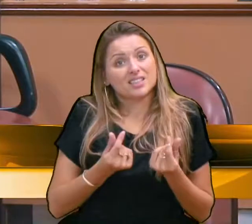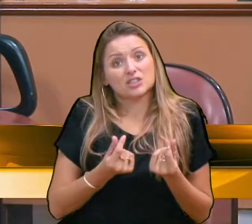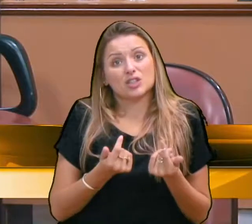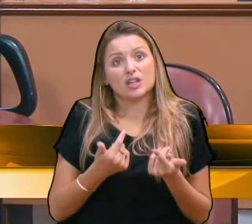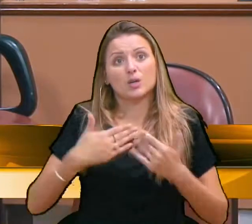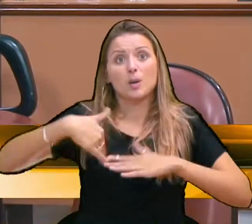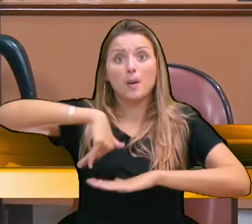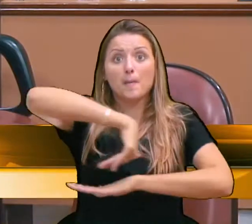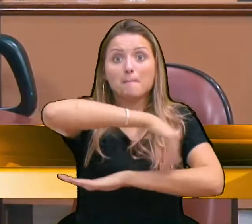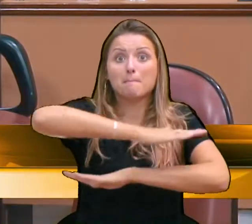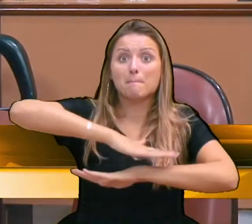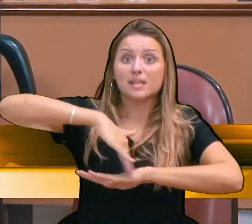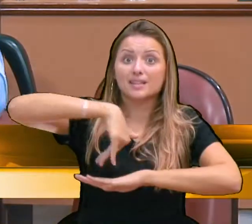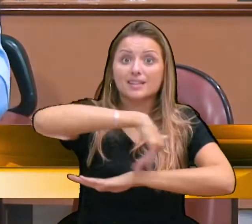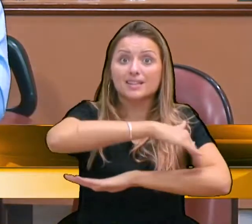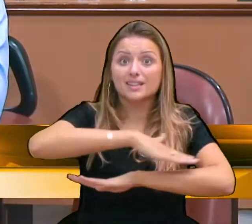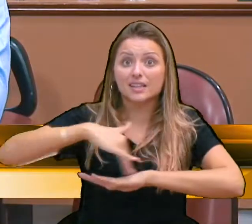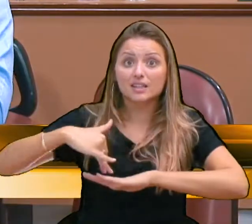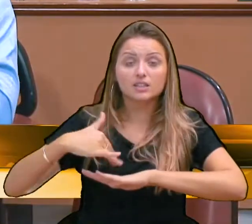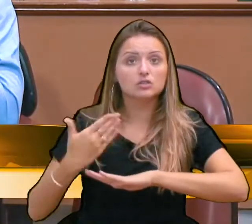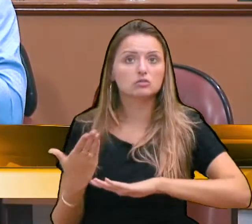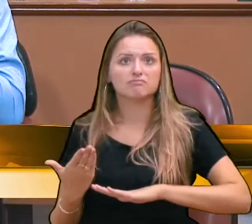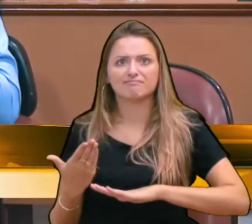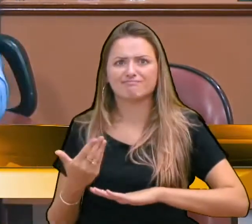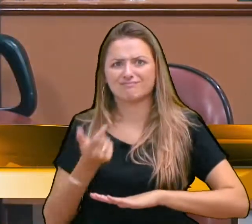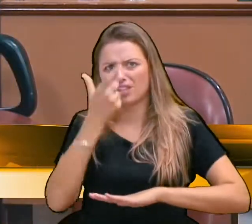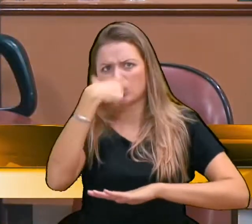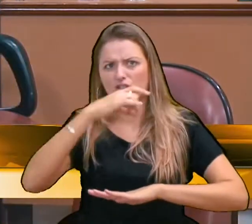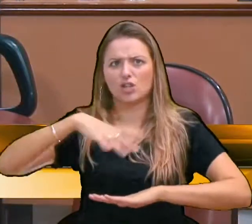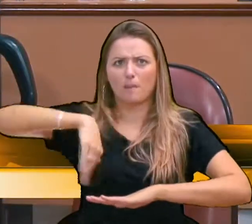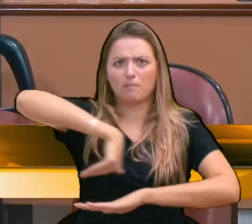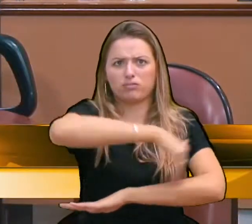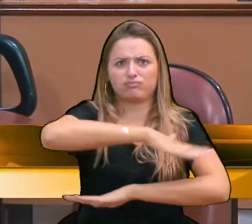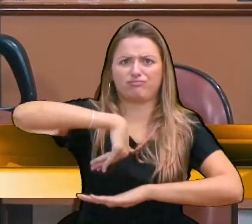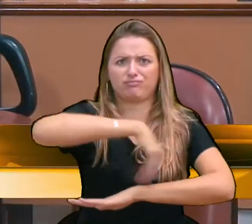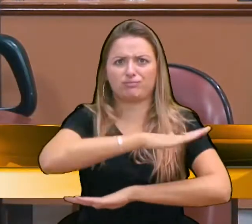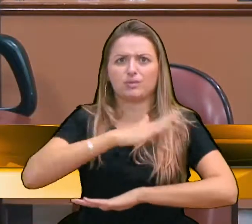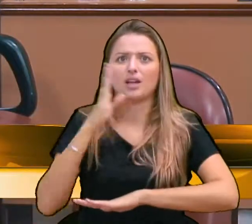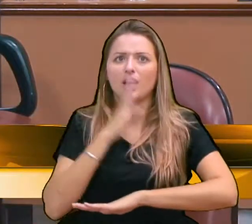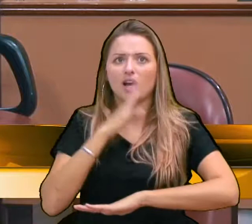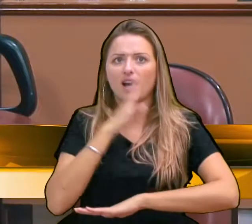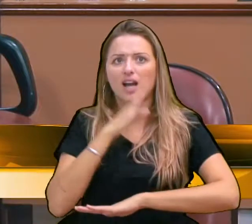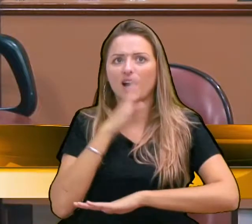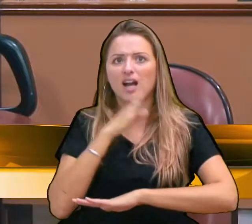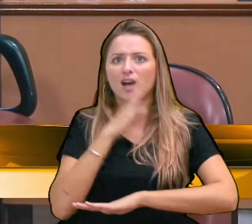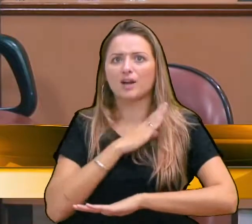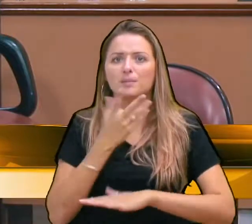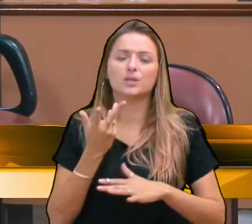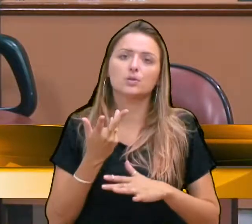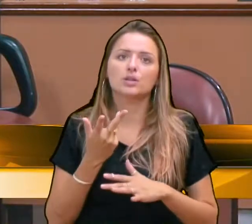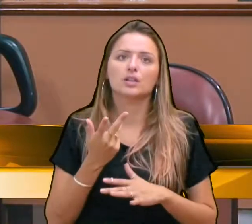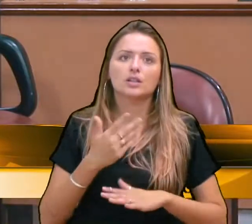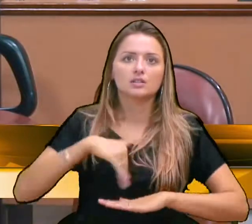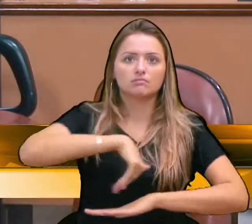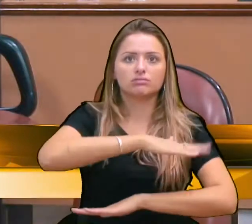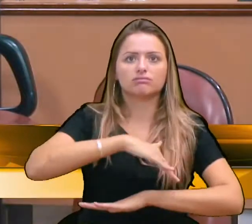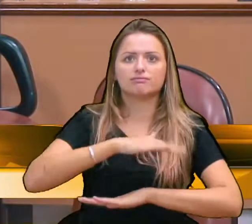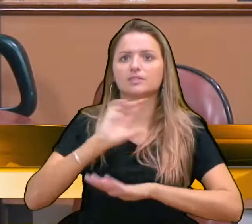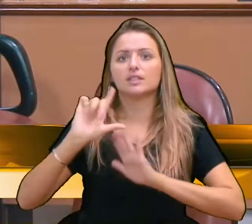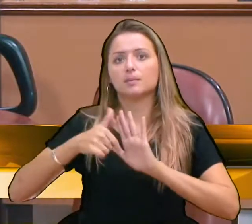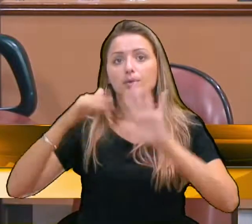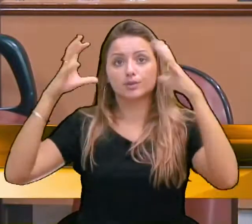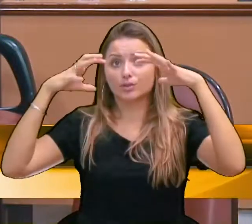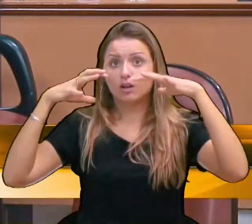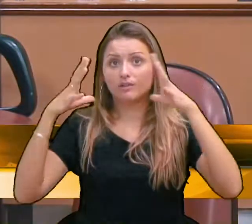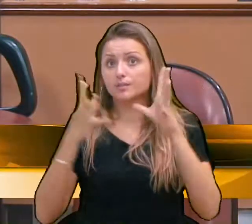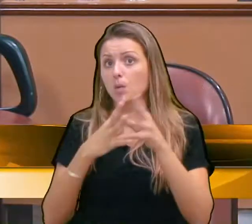Pintando também as canaletas da maneira que estão pintando, eu acho que estão dando ali uma chuveirada, que nem um sulfato para as pareiras. Duas, três chuvas, foi embora.